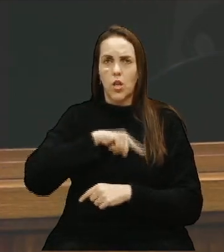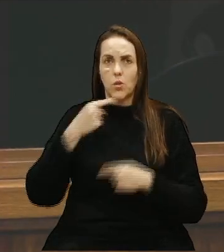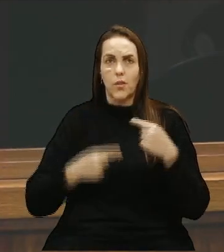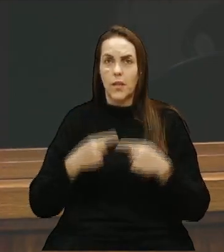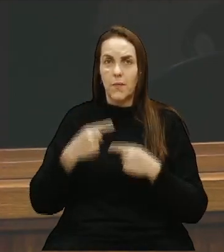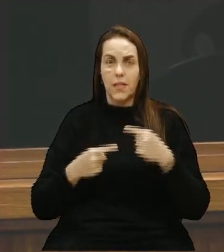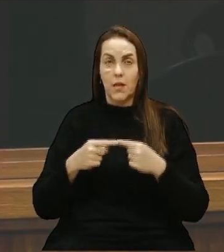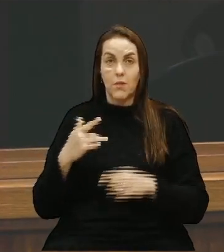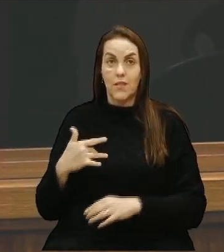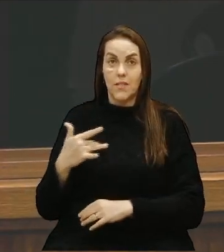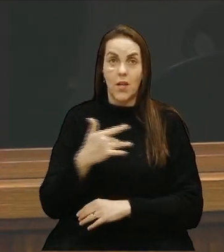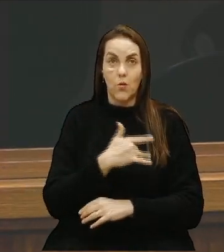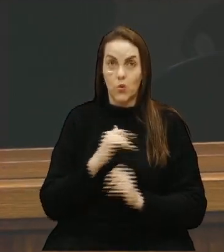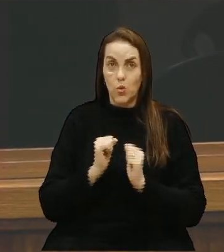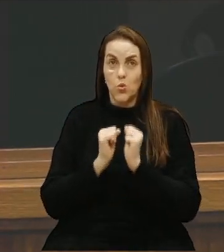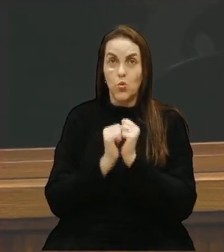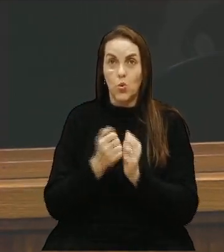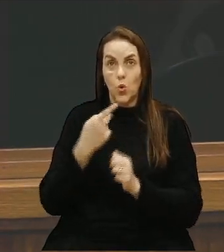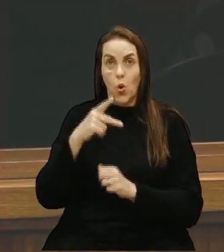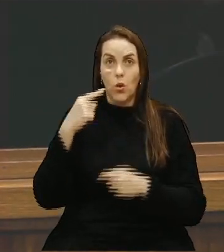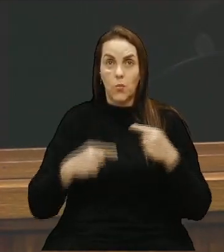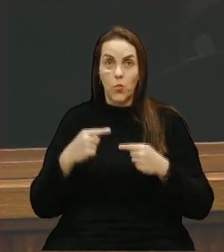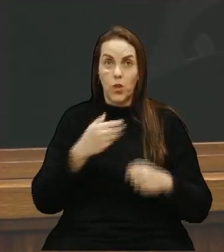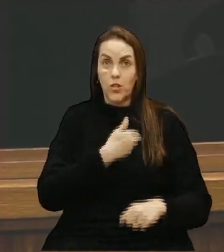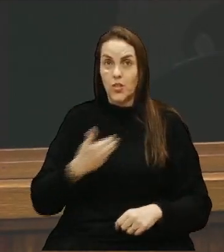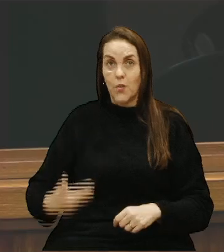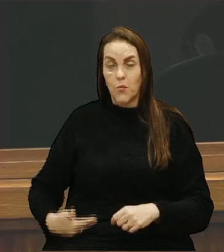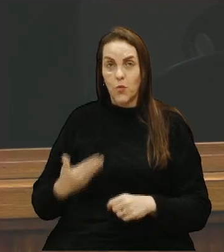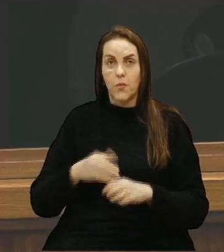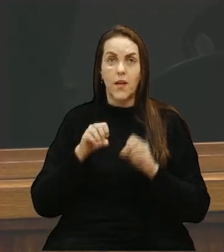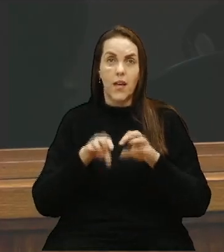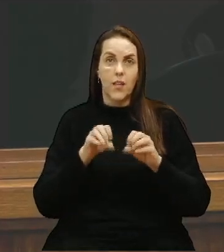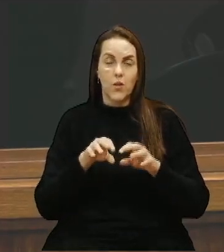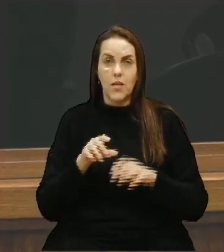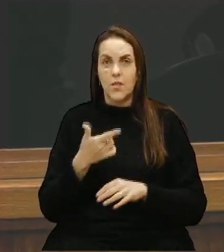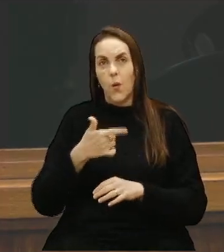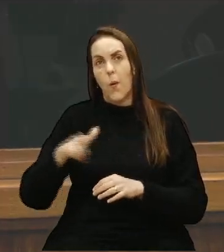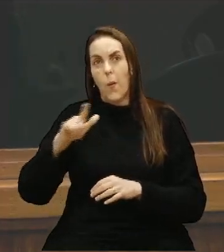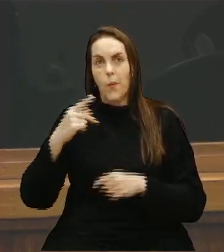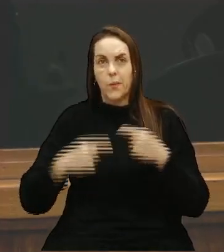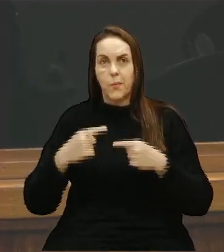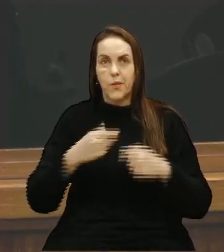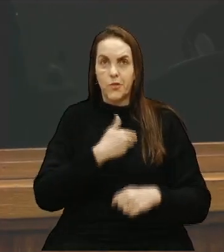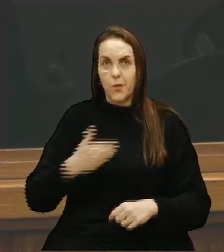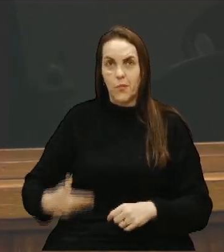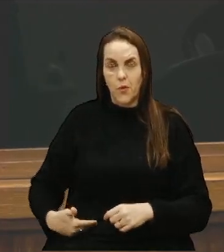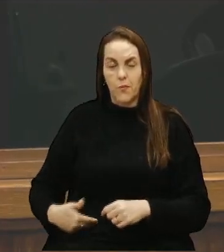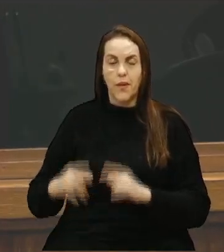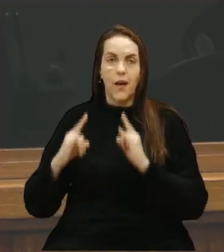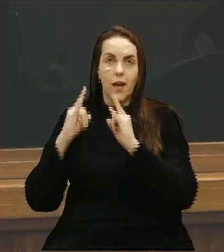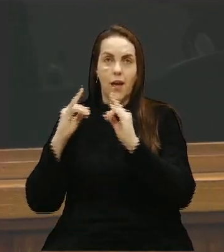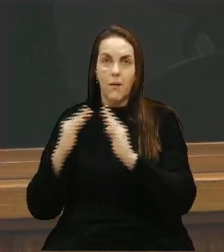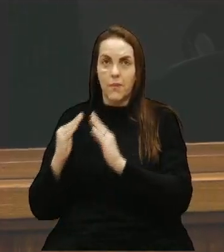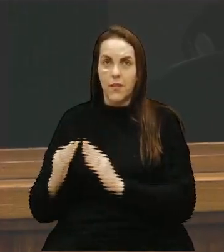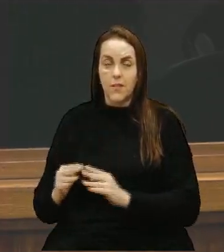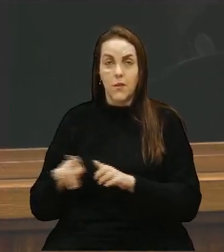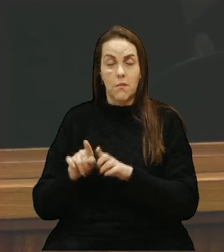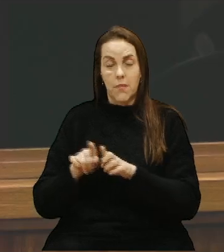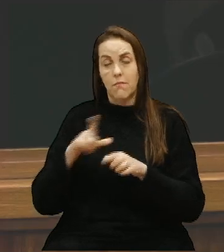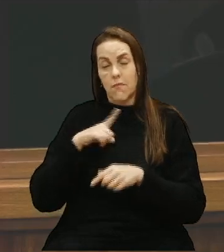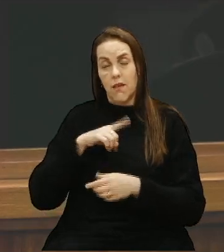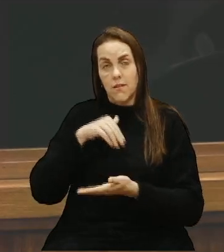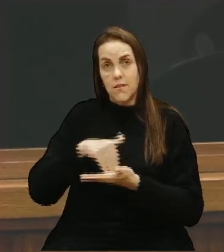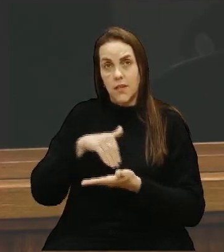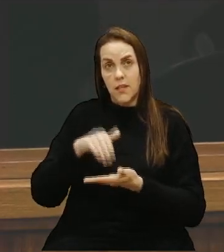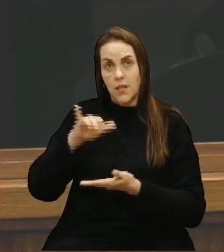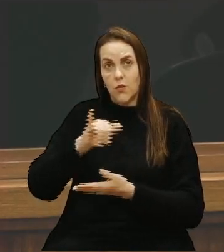a saúde estar junto com outra política pública, a educação estar com outra política pública, a própria habitação, nós temos aqui o nosso secretário,